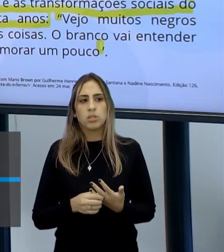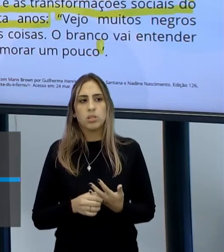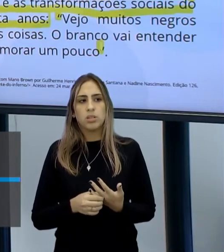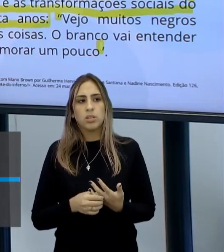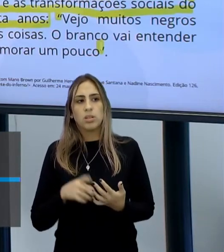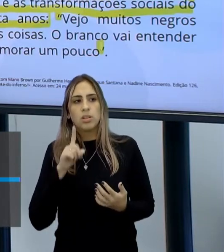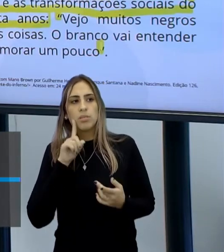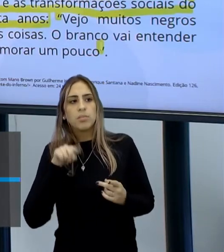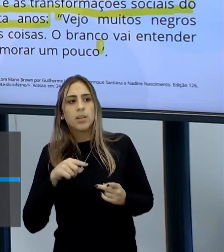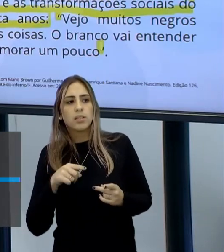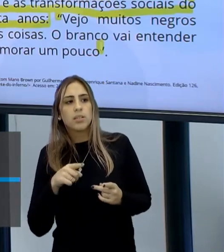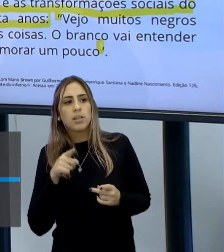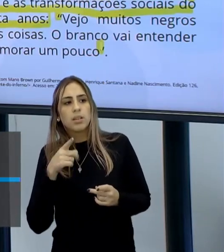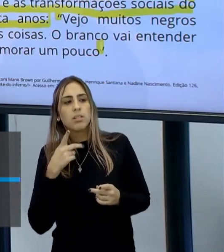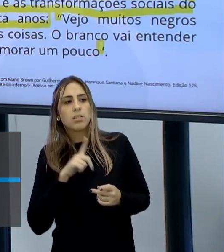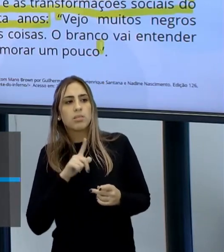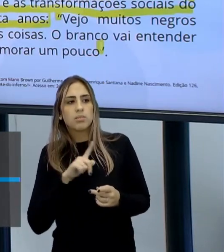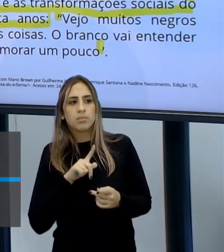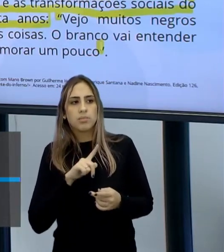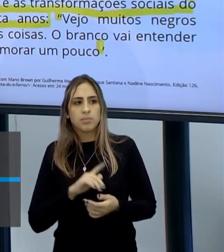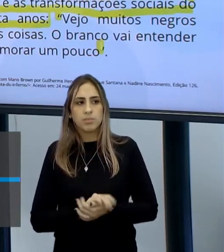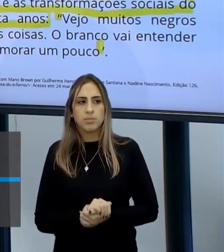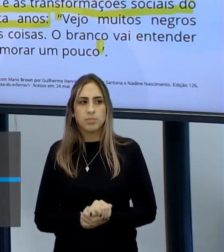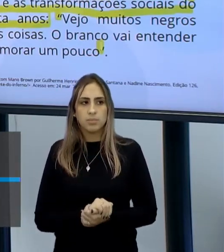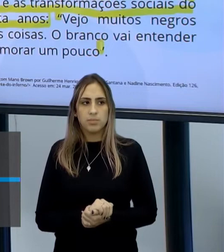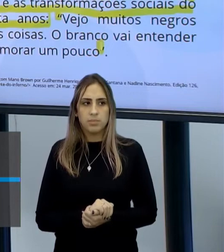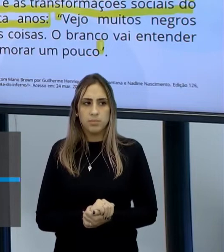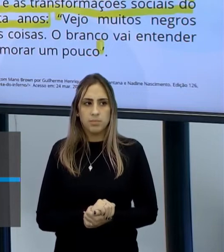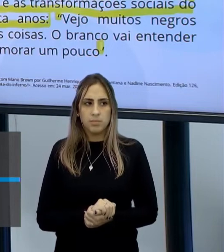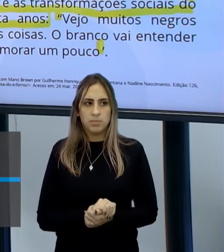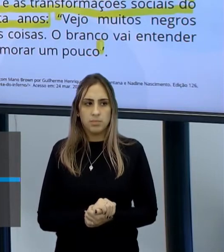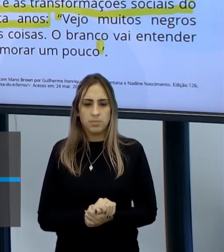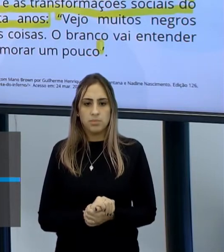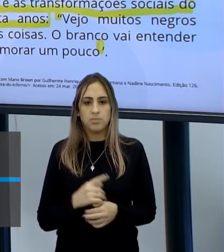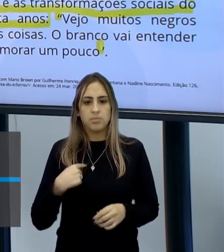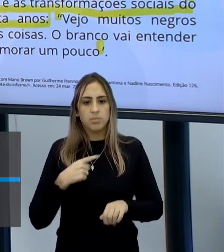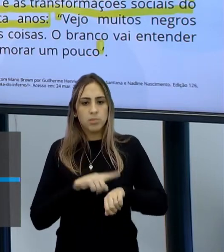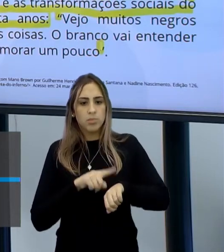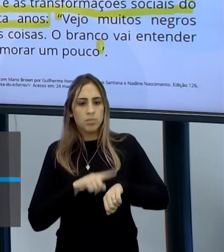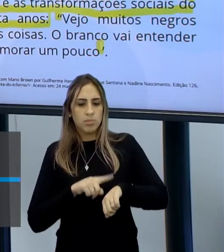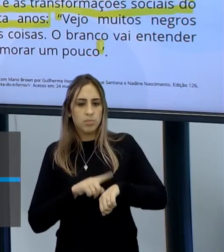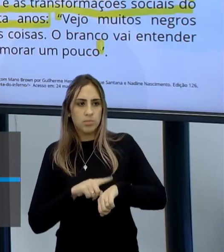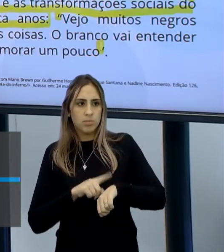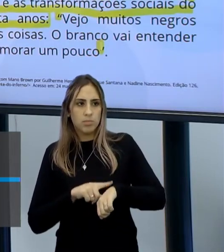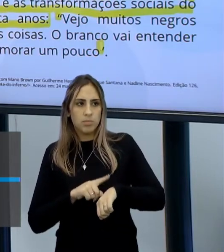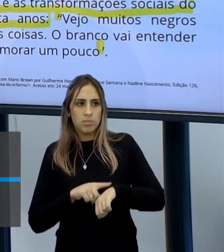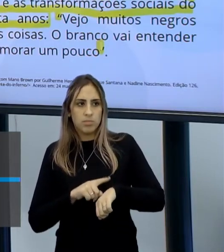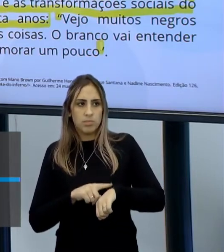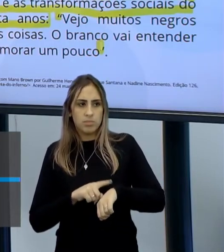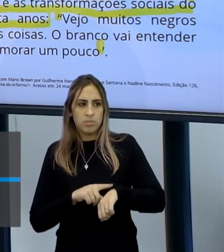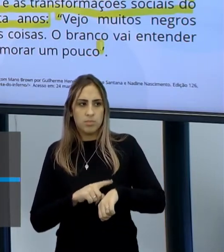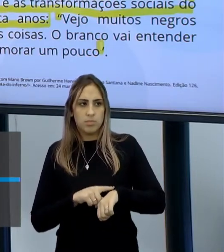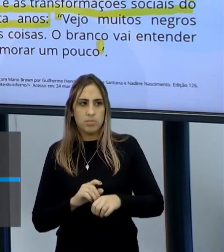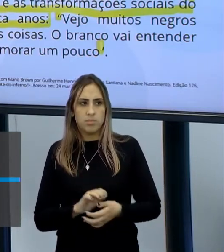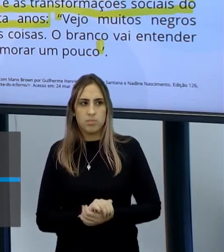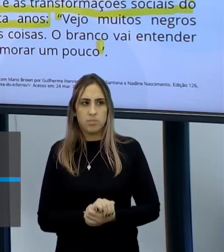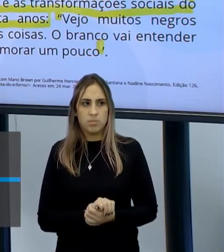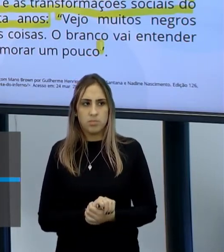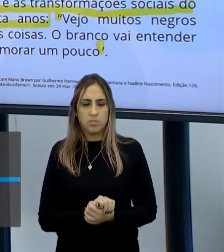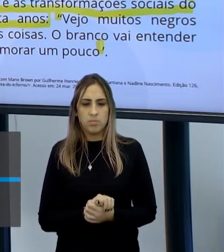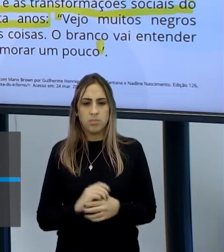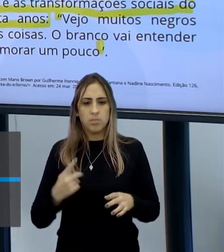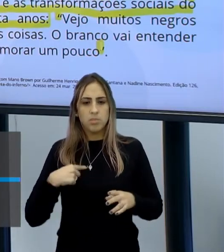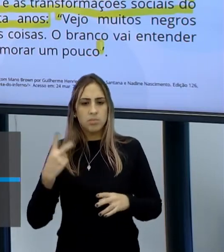aceito. Embora eu tinha ali um contexto específico naquele momento, eu sofri isso, eu sofri aquilo, eu quase fui morto, tal.